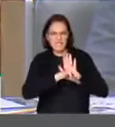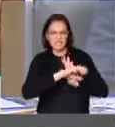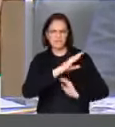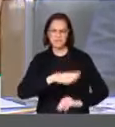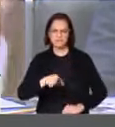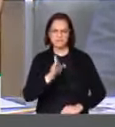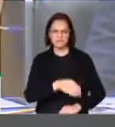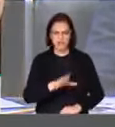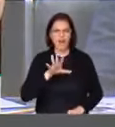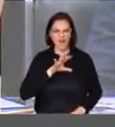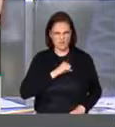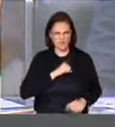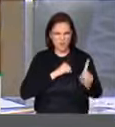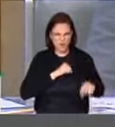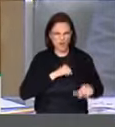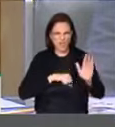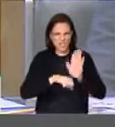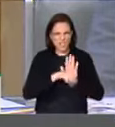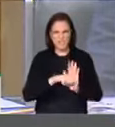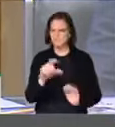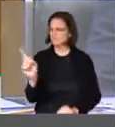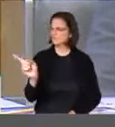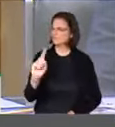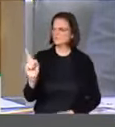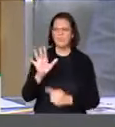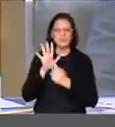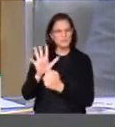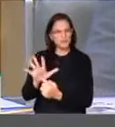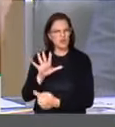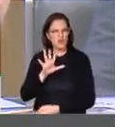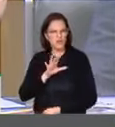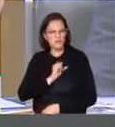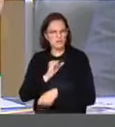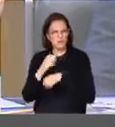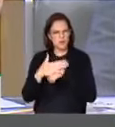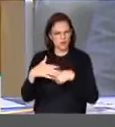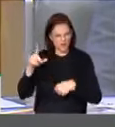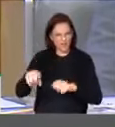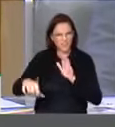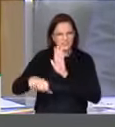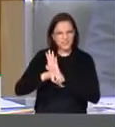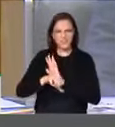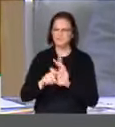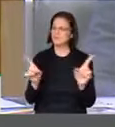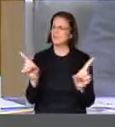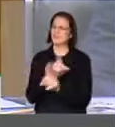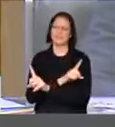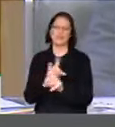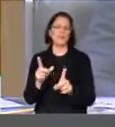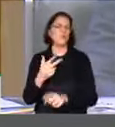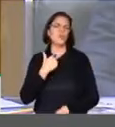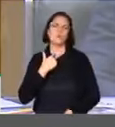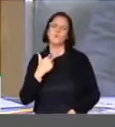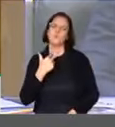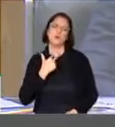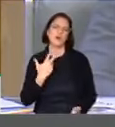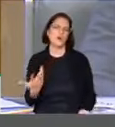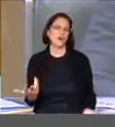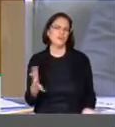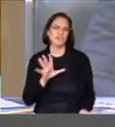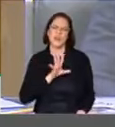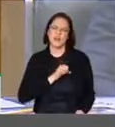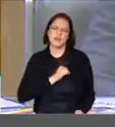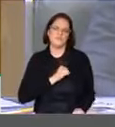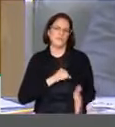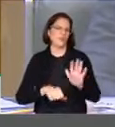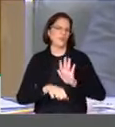crime? Hã? A expressão do afeto, a expressão do amor não pode ser